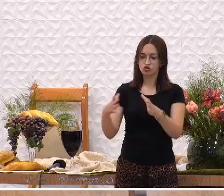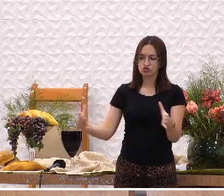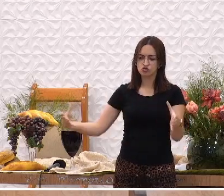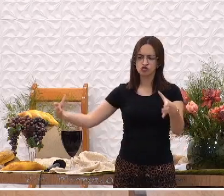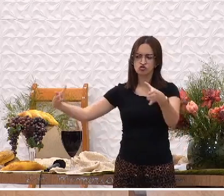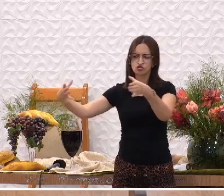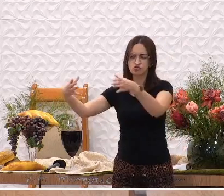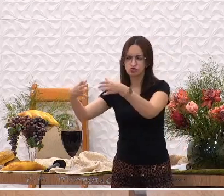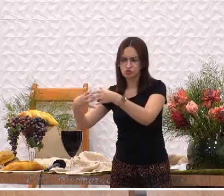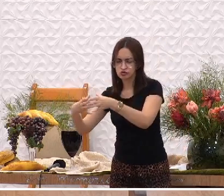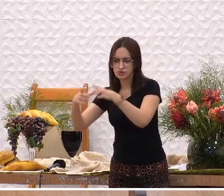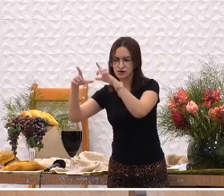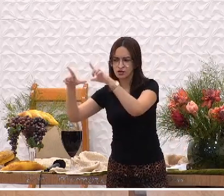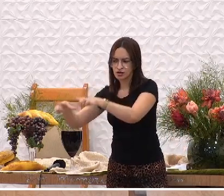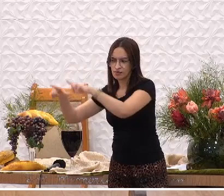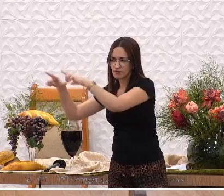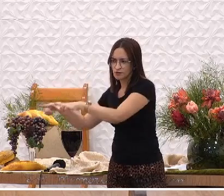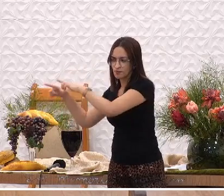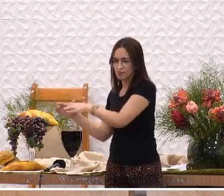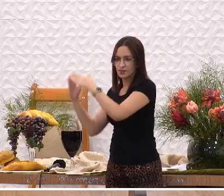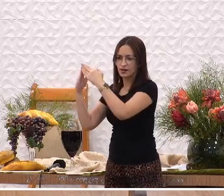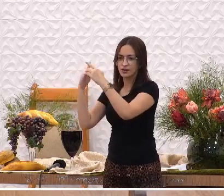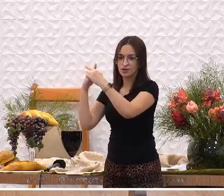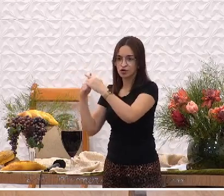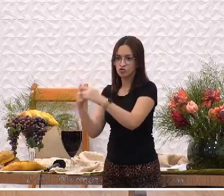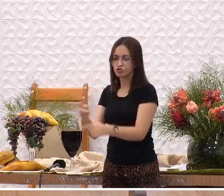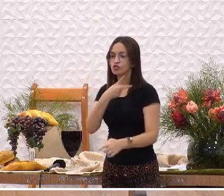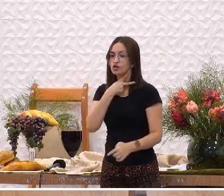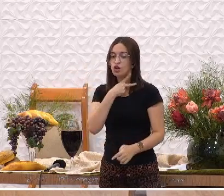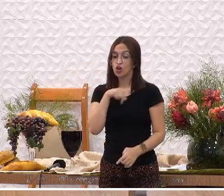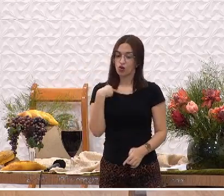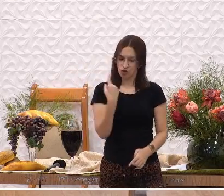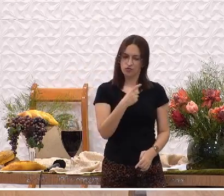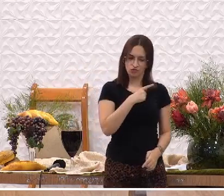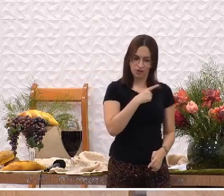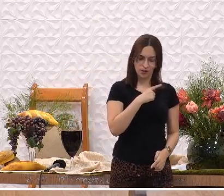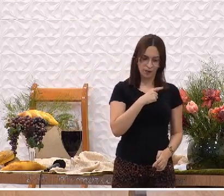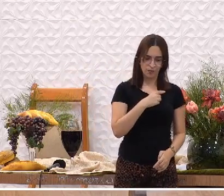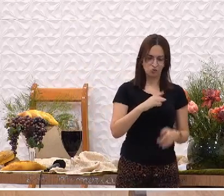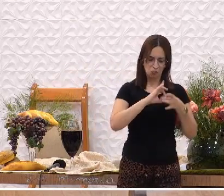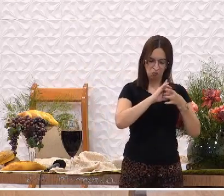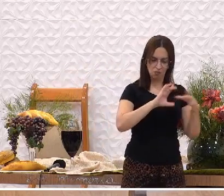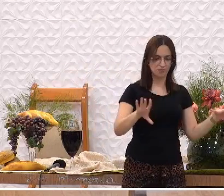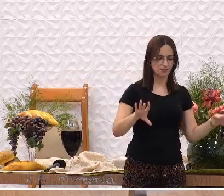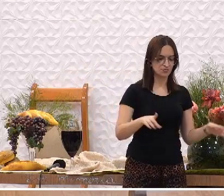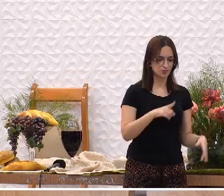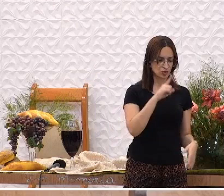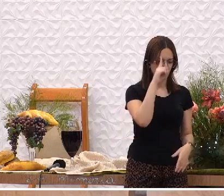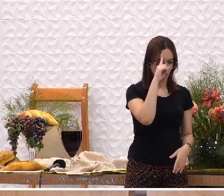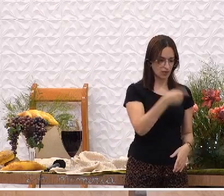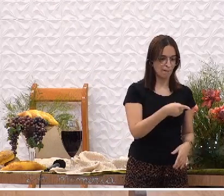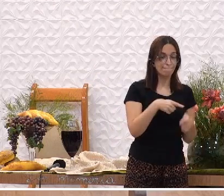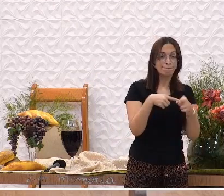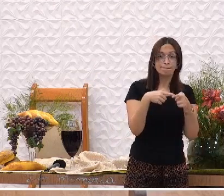a gente é autônomo, mas autônomo de uma forma que a gente quer ter união com outras igrejas. Então, não é uma